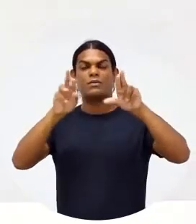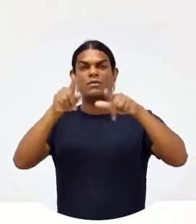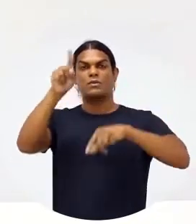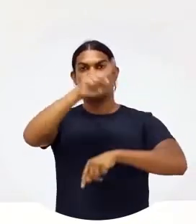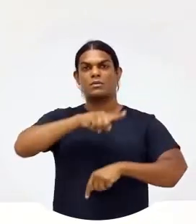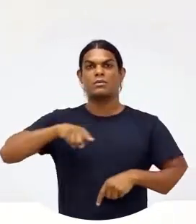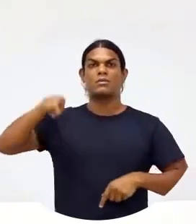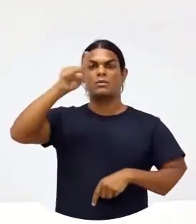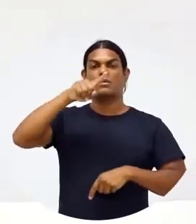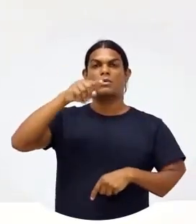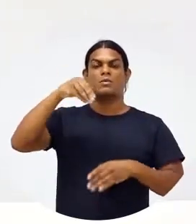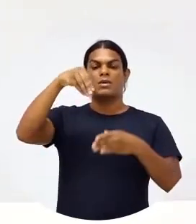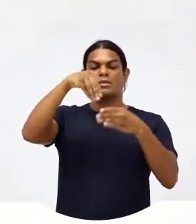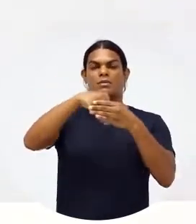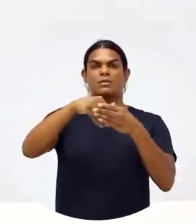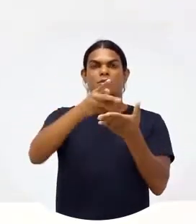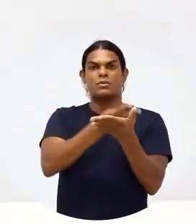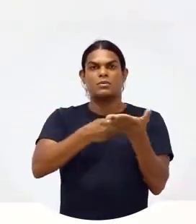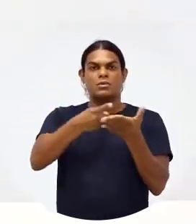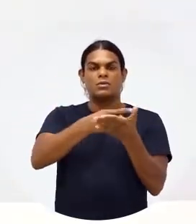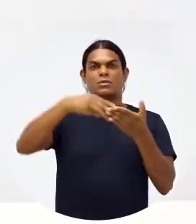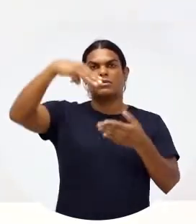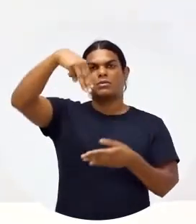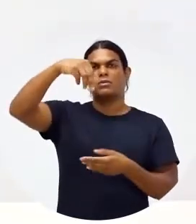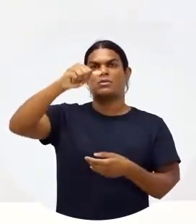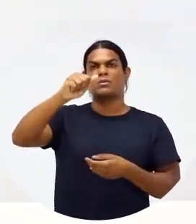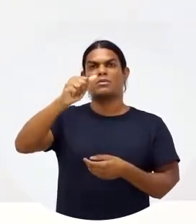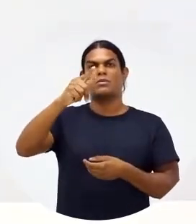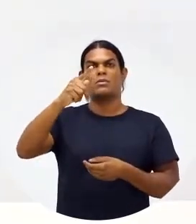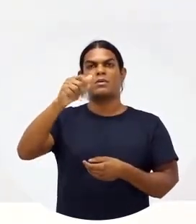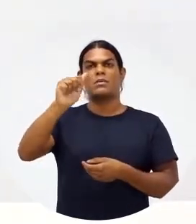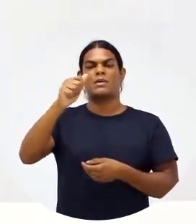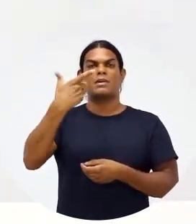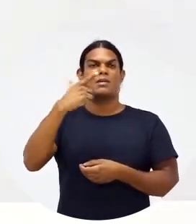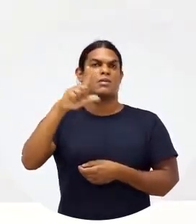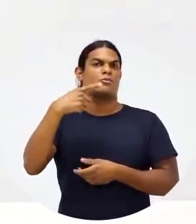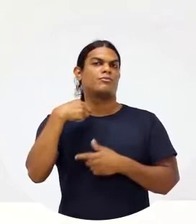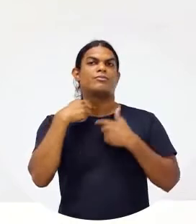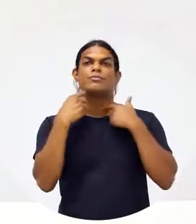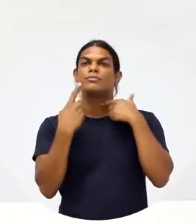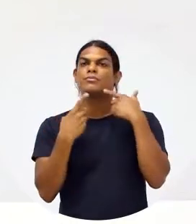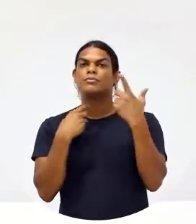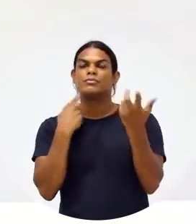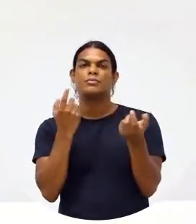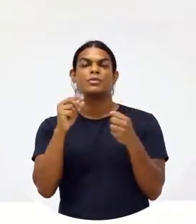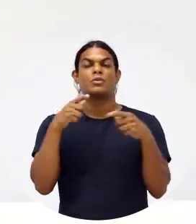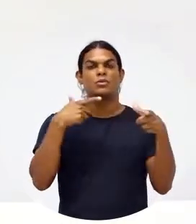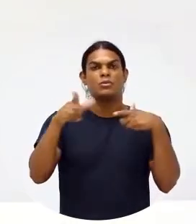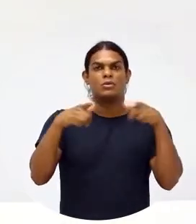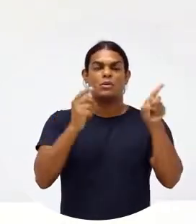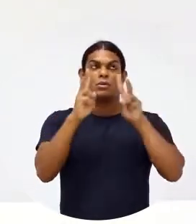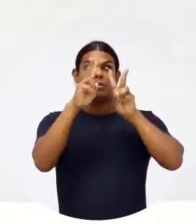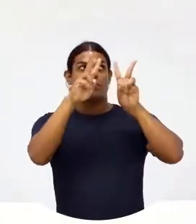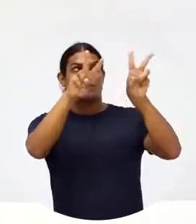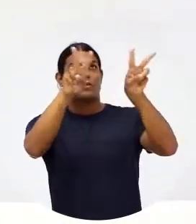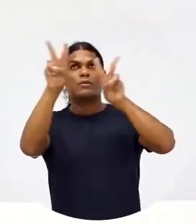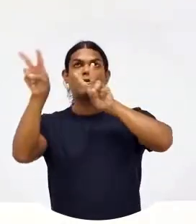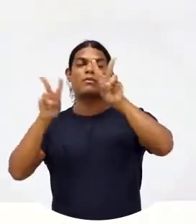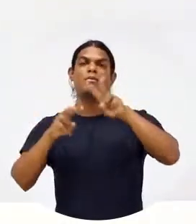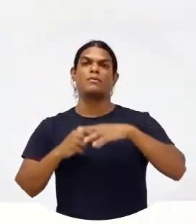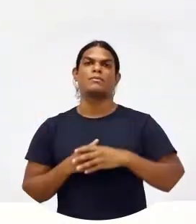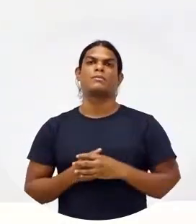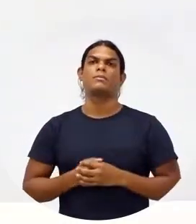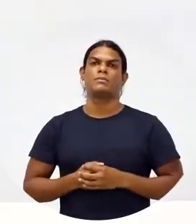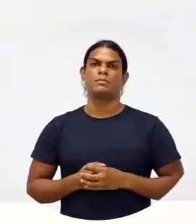no mapa ele não gere nenhuma dúvida quando o leitor, o trabalhador, o visitante da empresa for